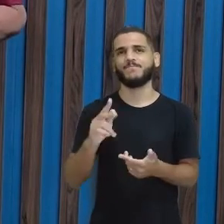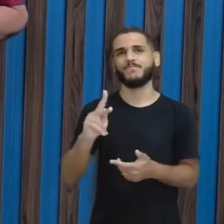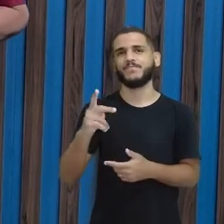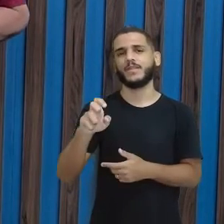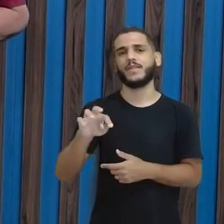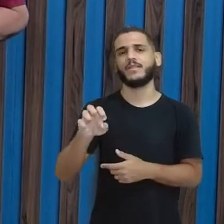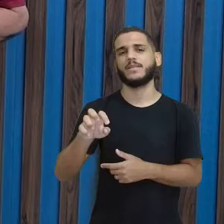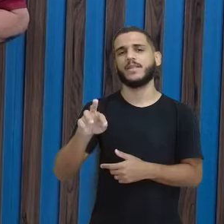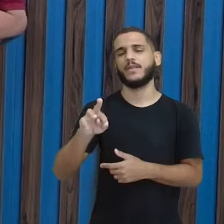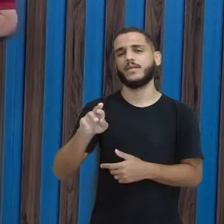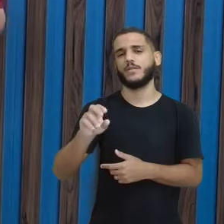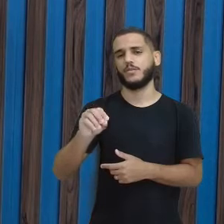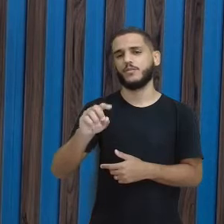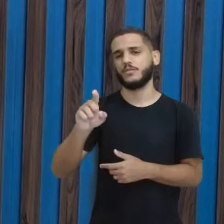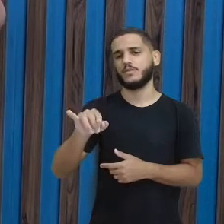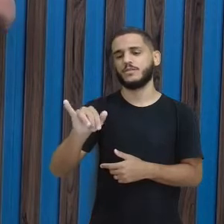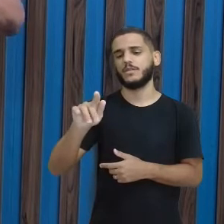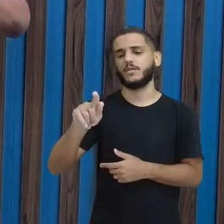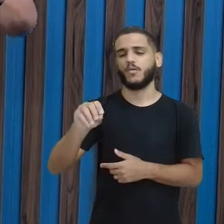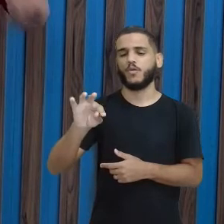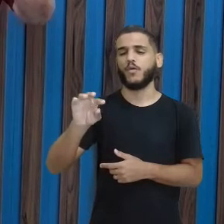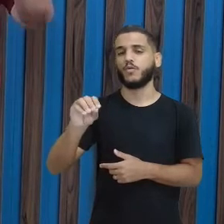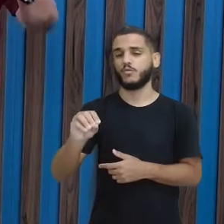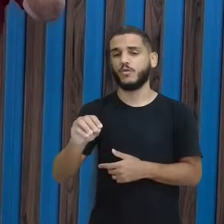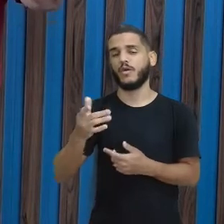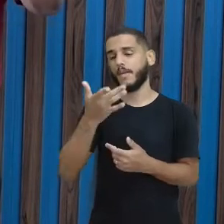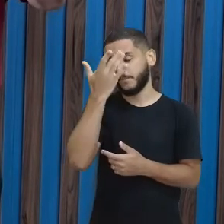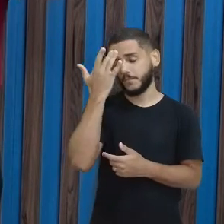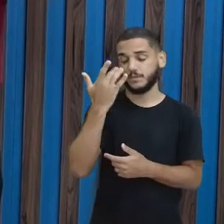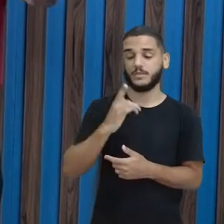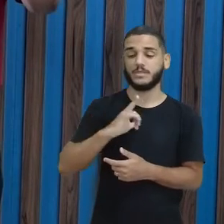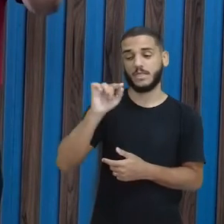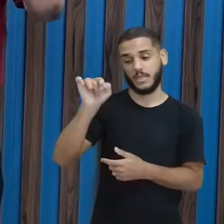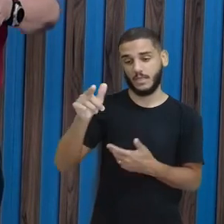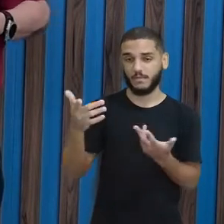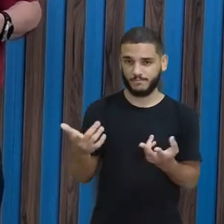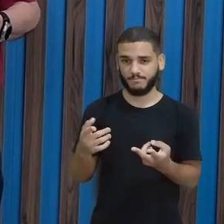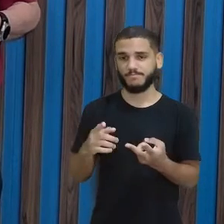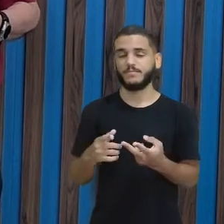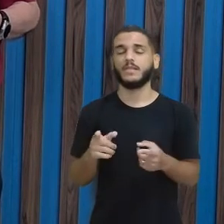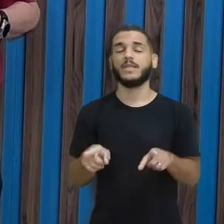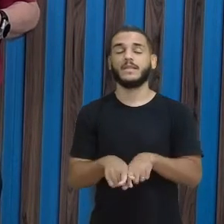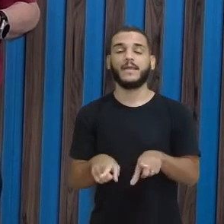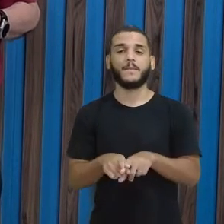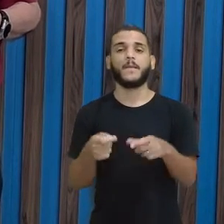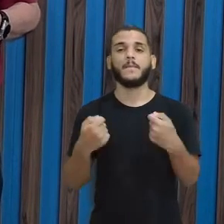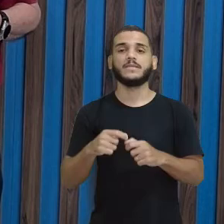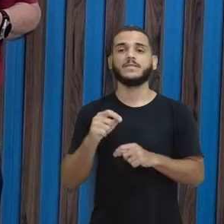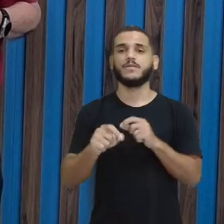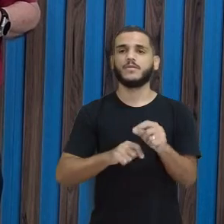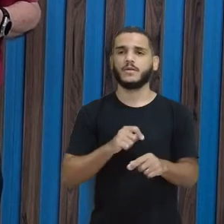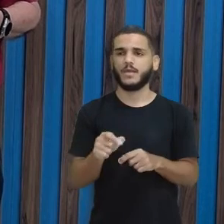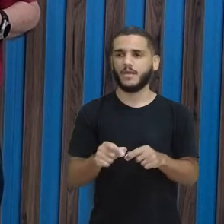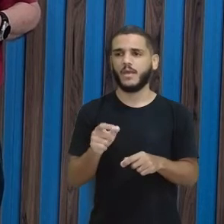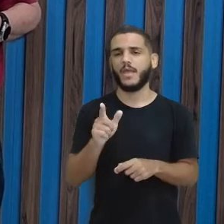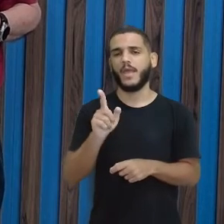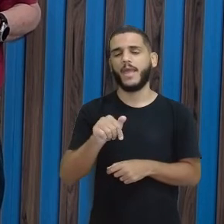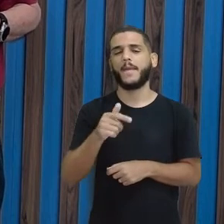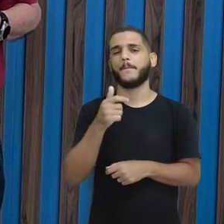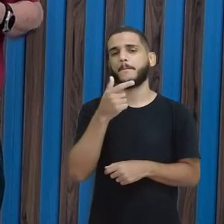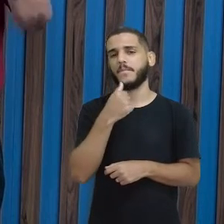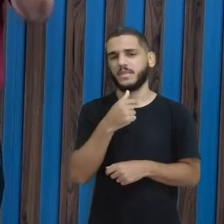Presta atenção, se liga. Eu quero que essa pessoa, além de ser heterozigoto, ela também seja o quê? Um